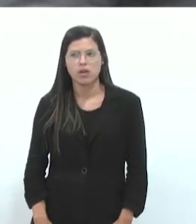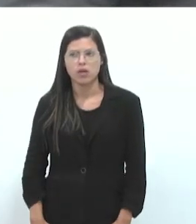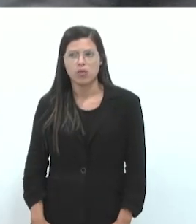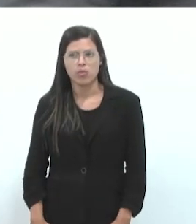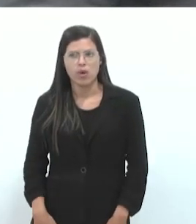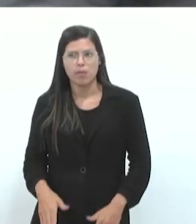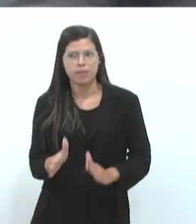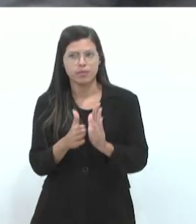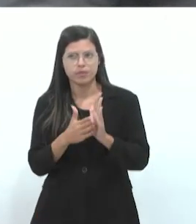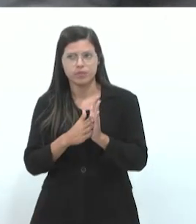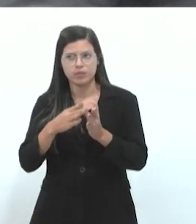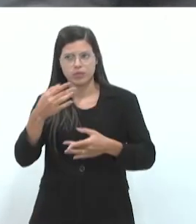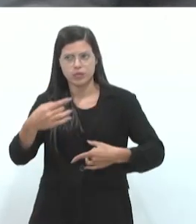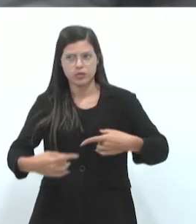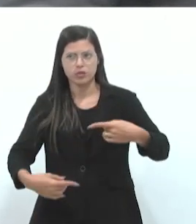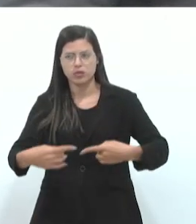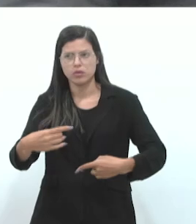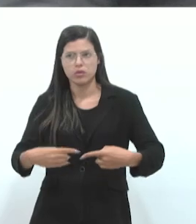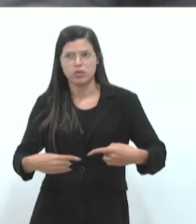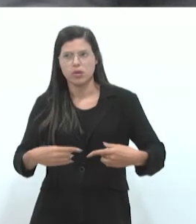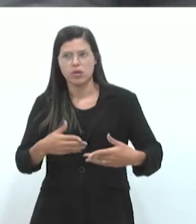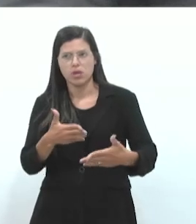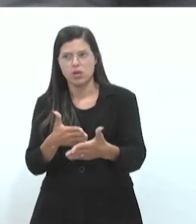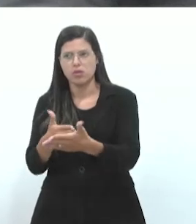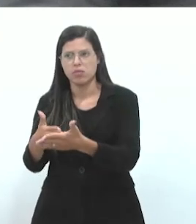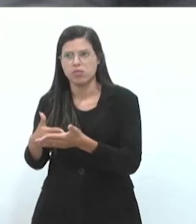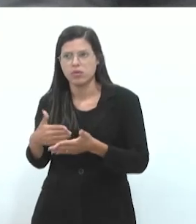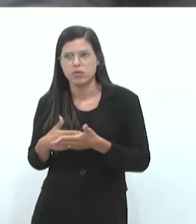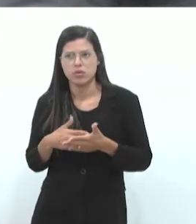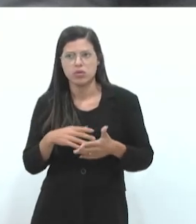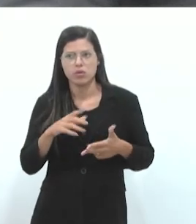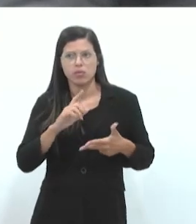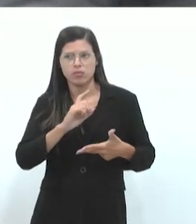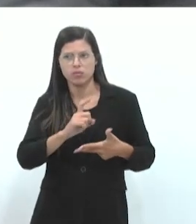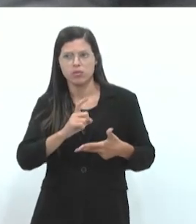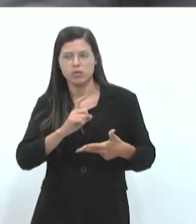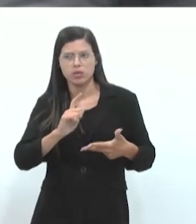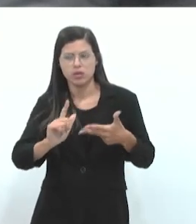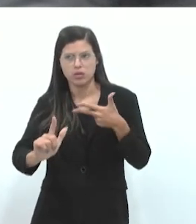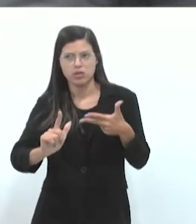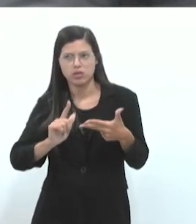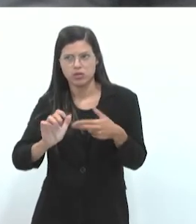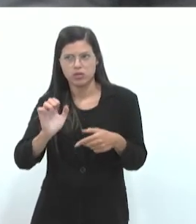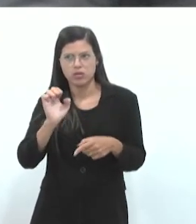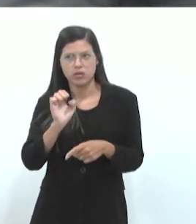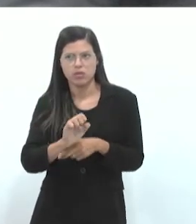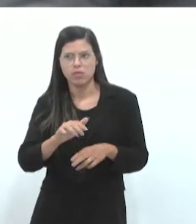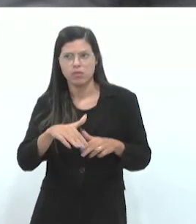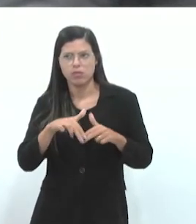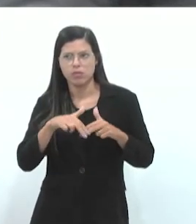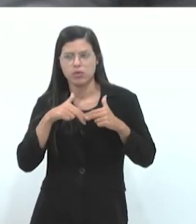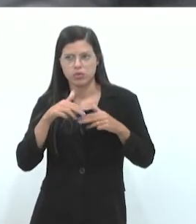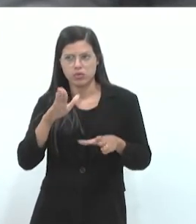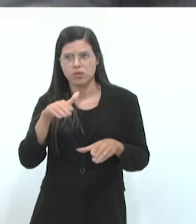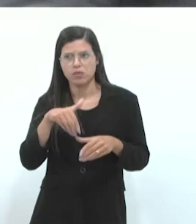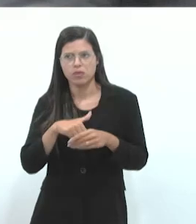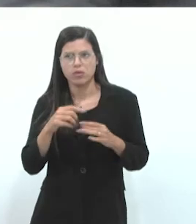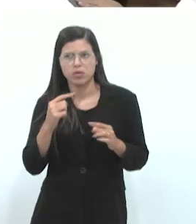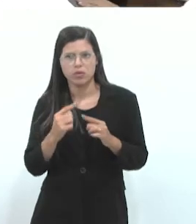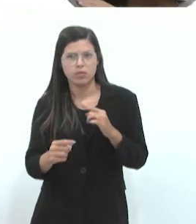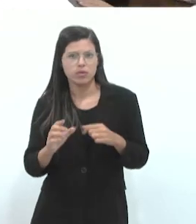proposta em discussão ultrapassa os limites impostos ao Poder Legislativo Estadual. por isso voto pela